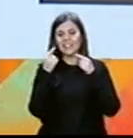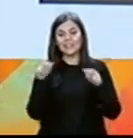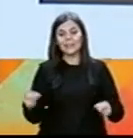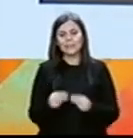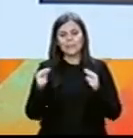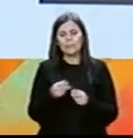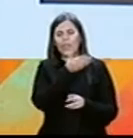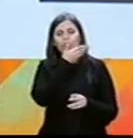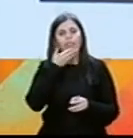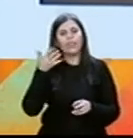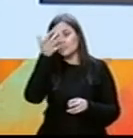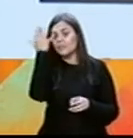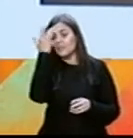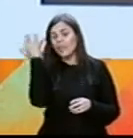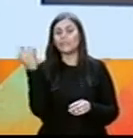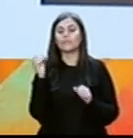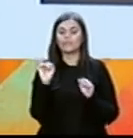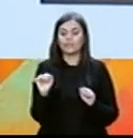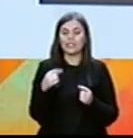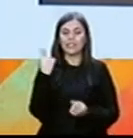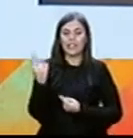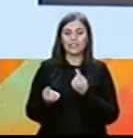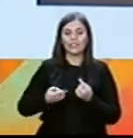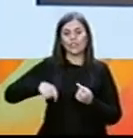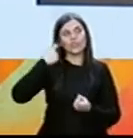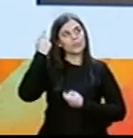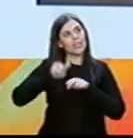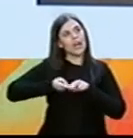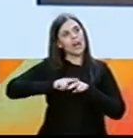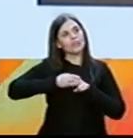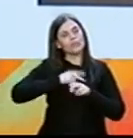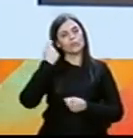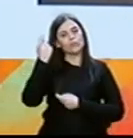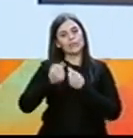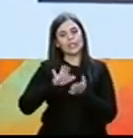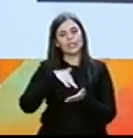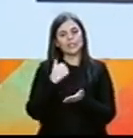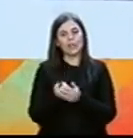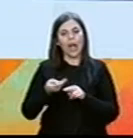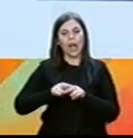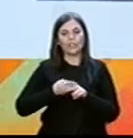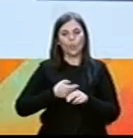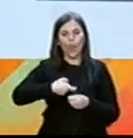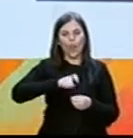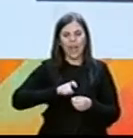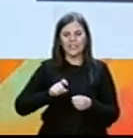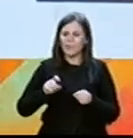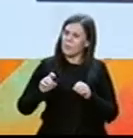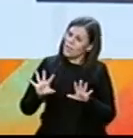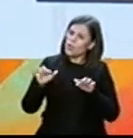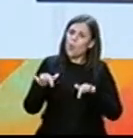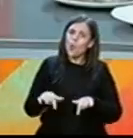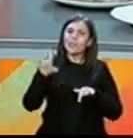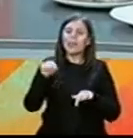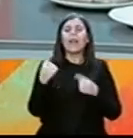muito prática, com ingredientes, Jorge. Nós, às vezes, quando pensamos no atum, acabamos de pensar sempre em atum de conserva, mas hoje em dia também se